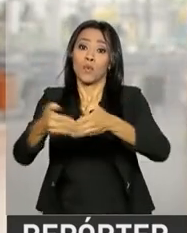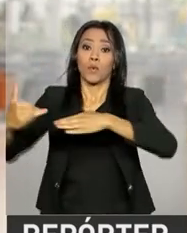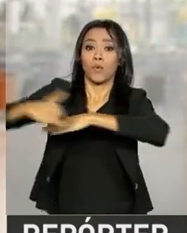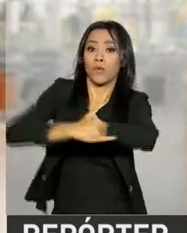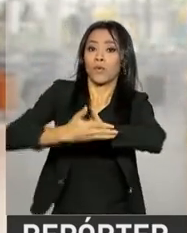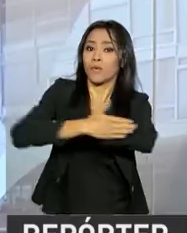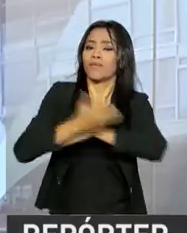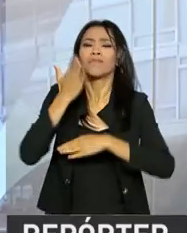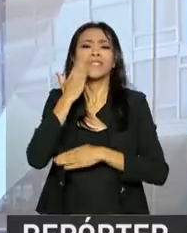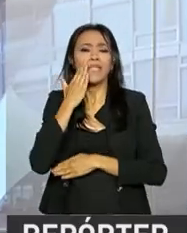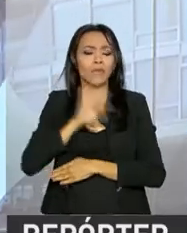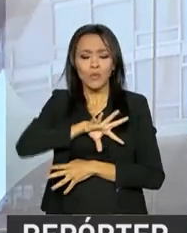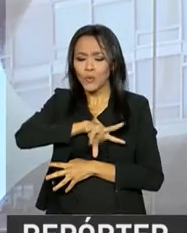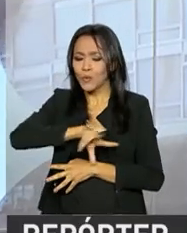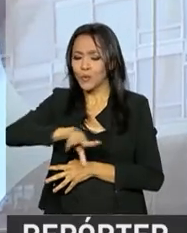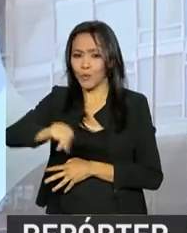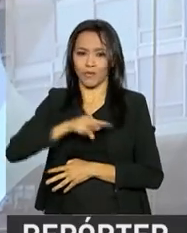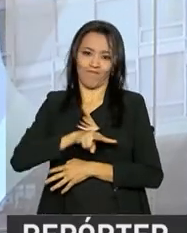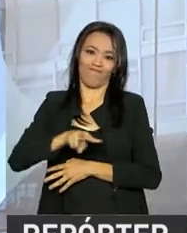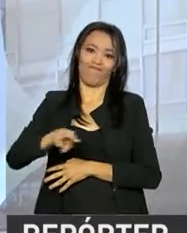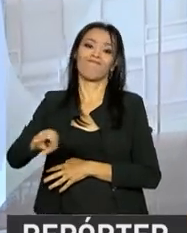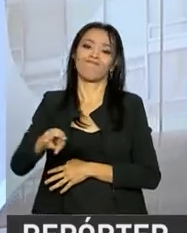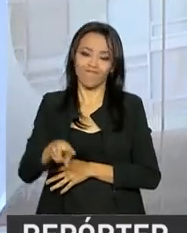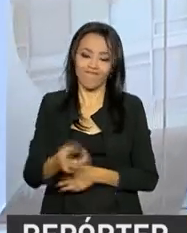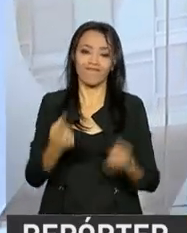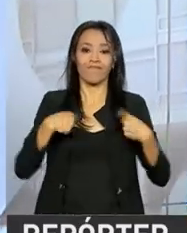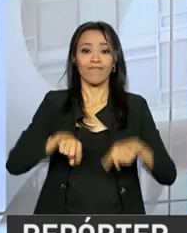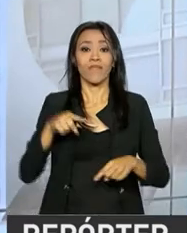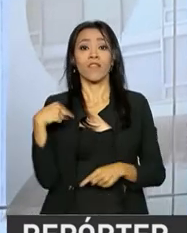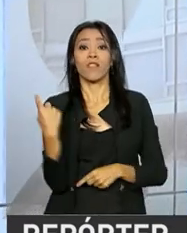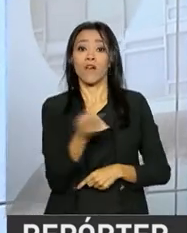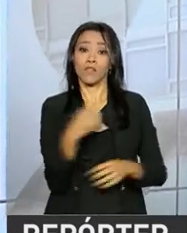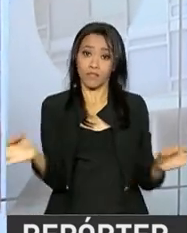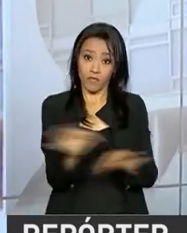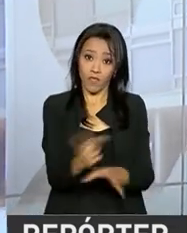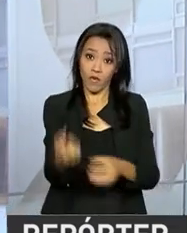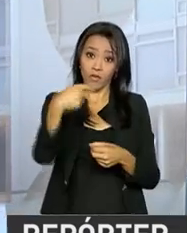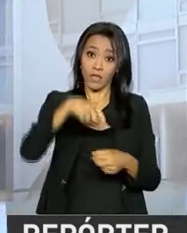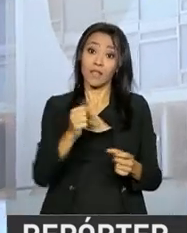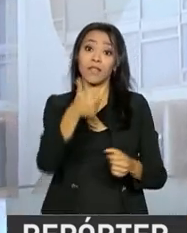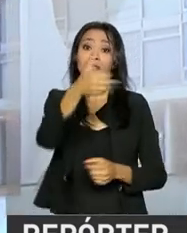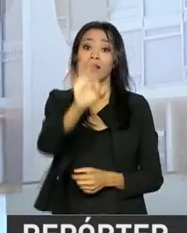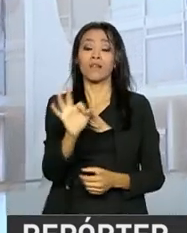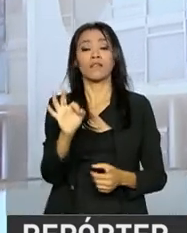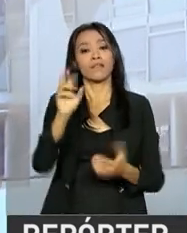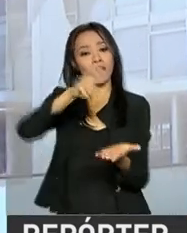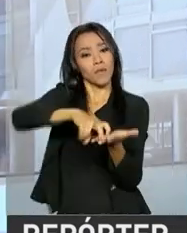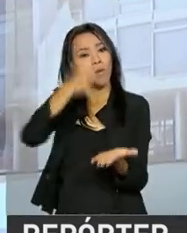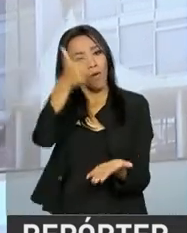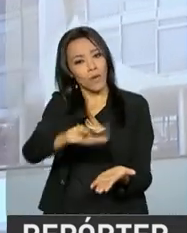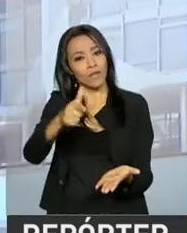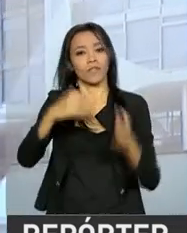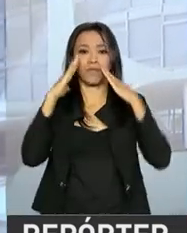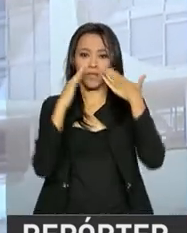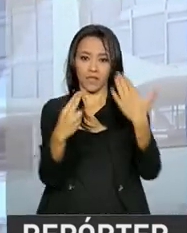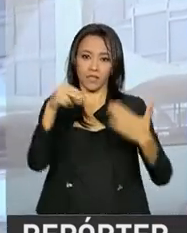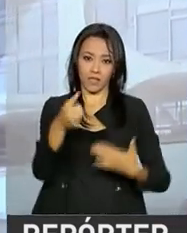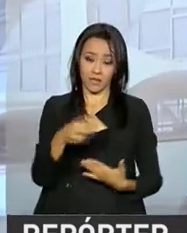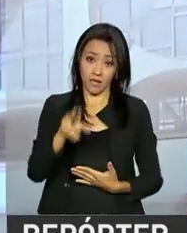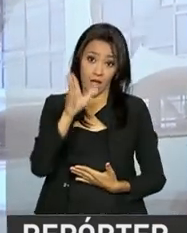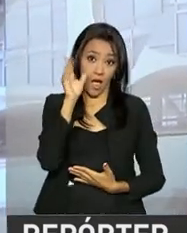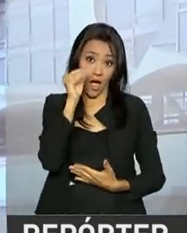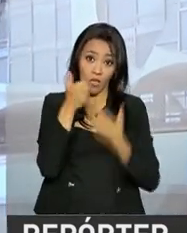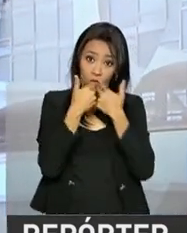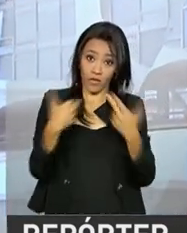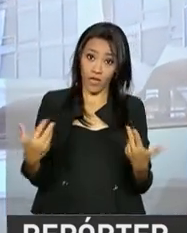ela é embarcada. E nós ficamos por aqui. Voltamos às 10 da manhã na próxima edição do Repórter NBR. Acompanhe as